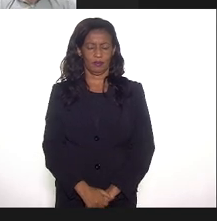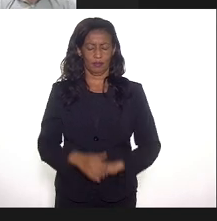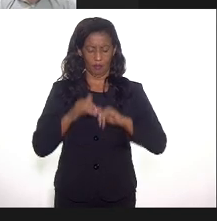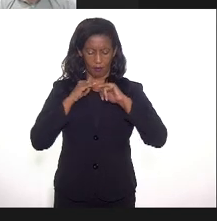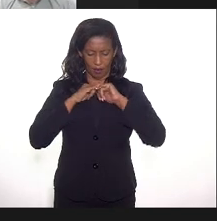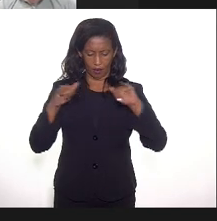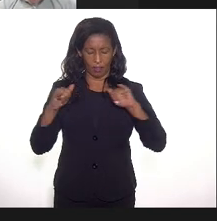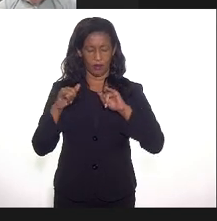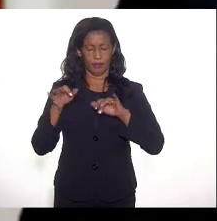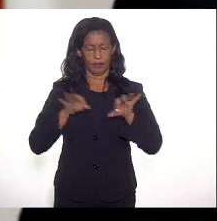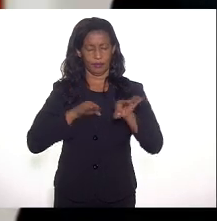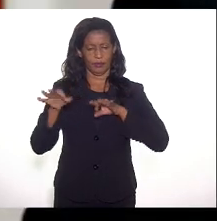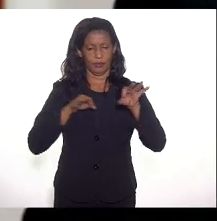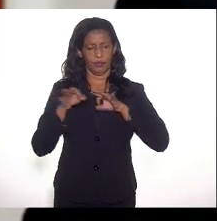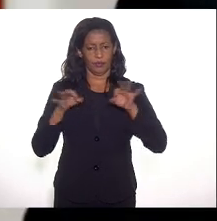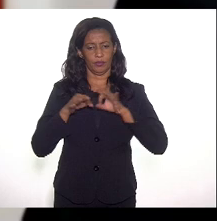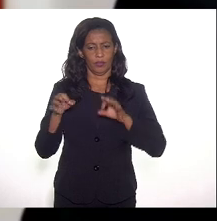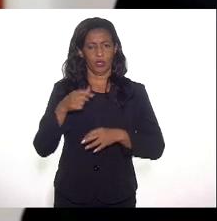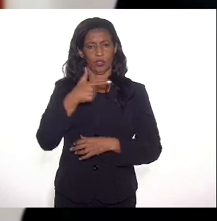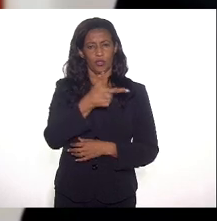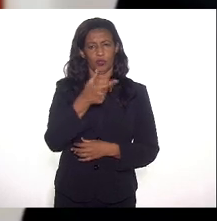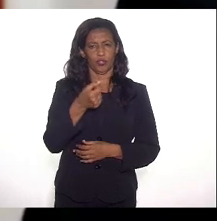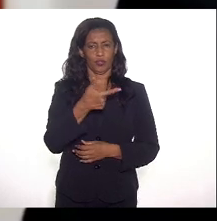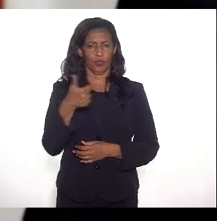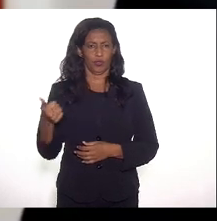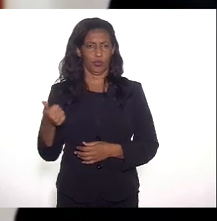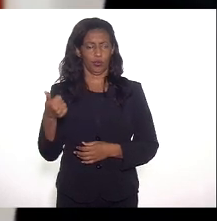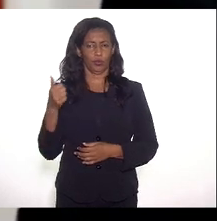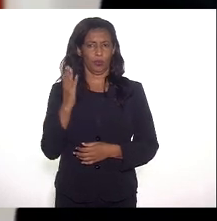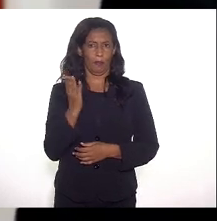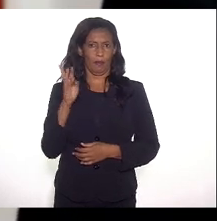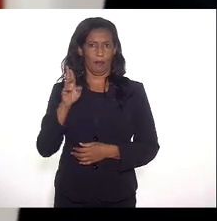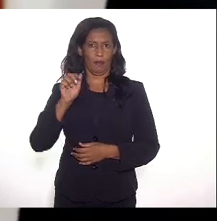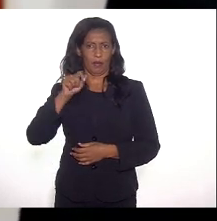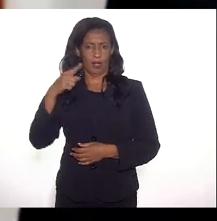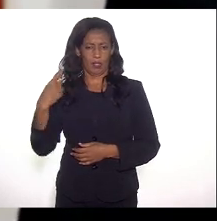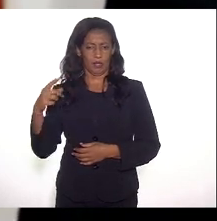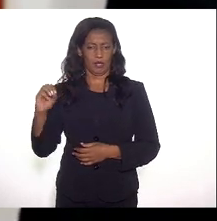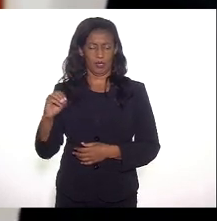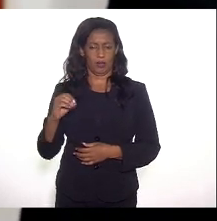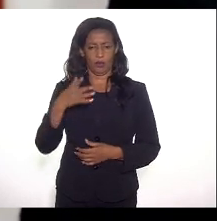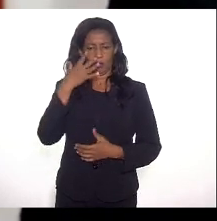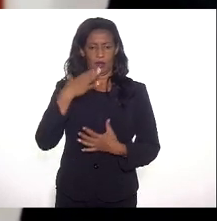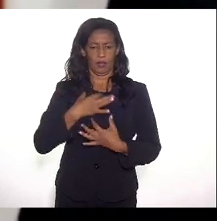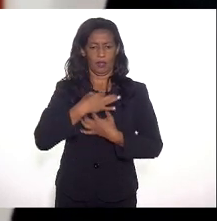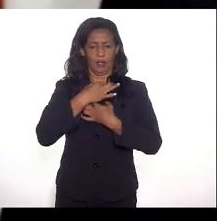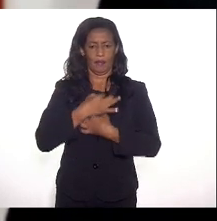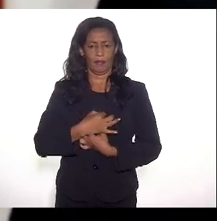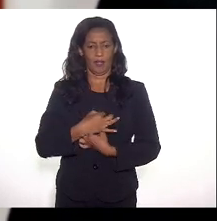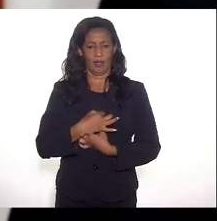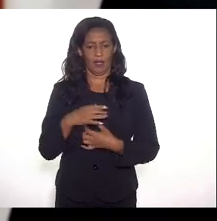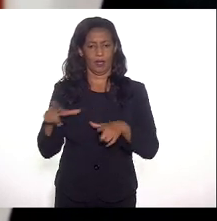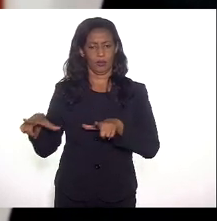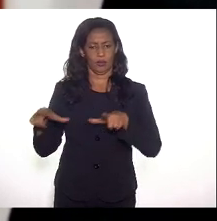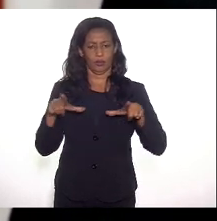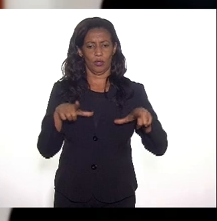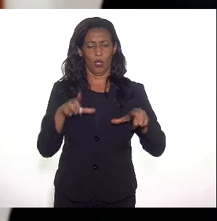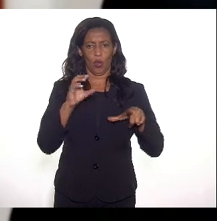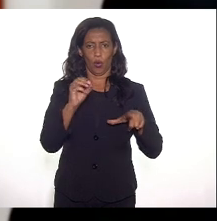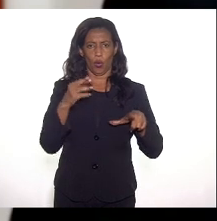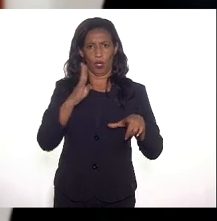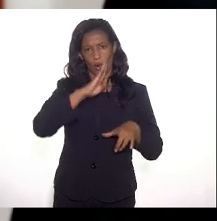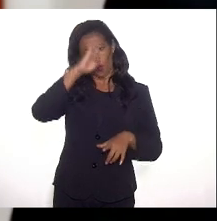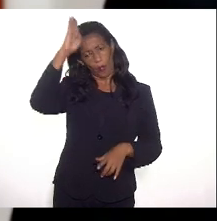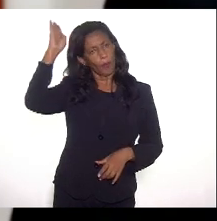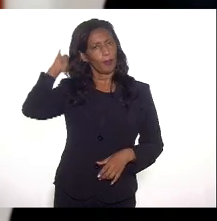Anuncio o projeto de resolução 544-2021 de autoria do deputado Brazão, que concede a medalha Tiradentes e respectivo diploma ao coronel do Corpo do Bombeiro